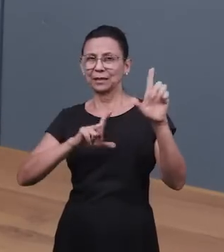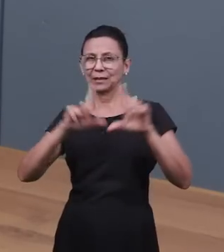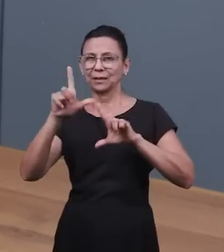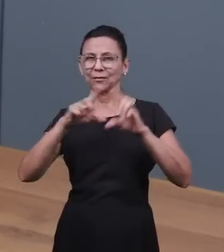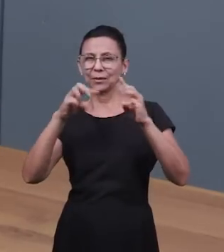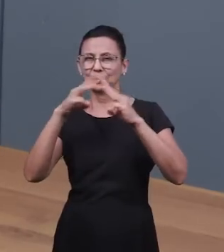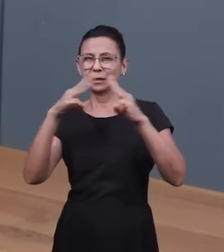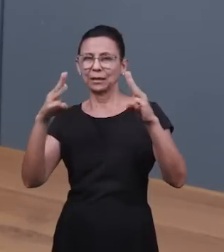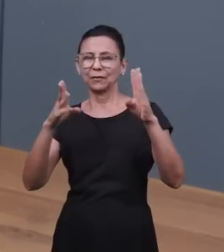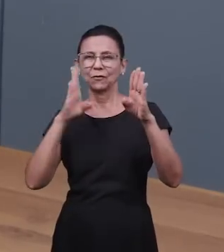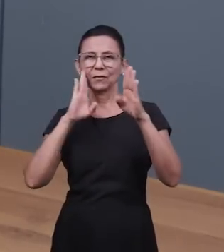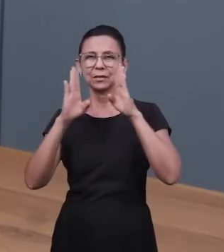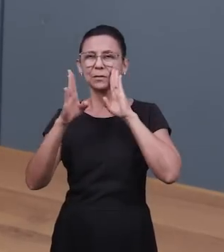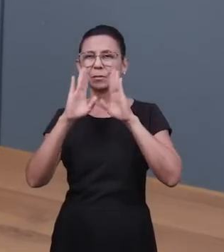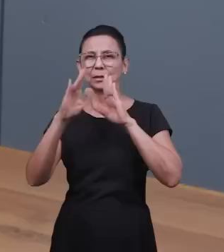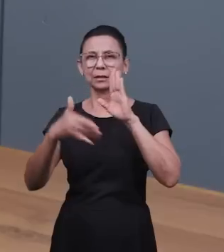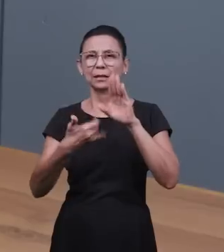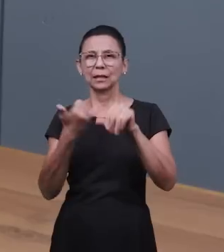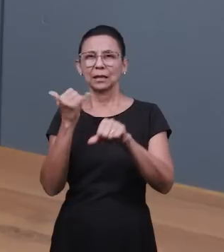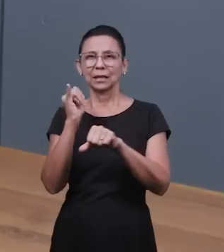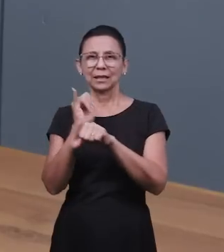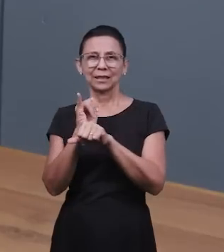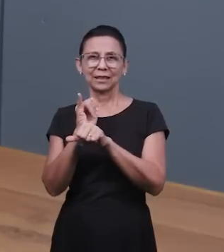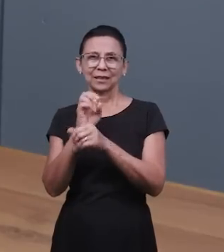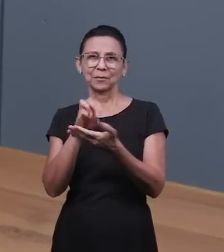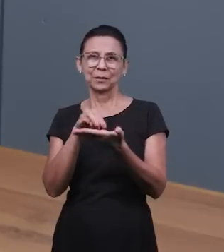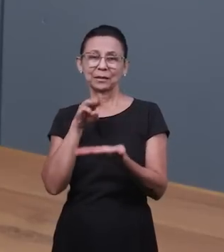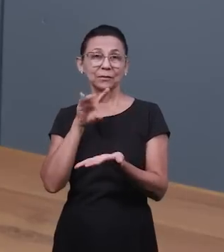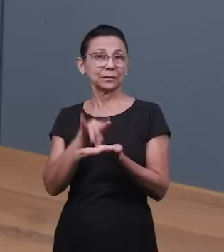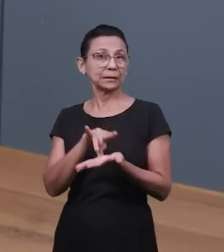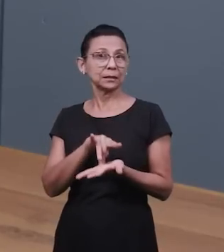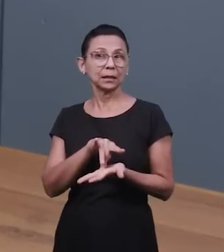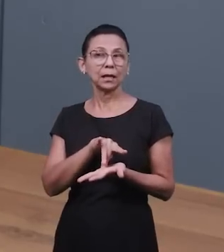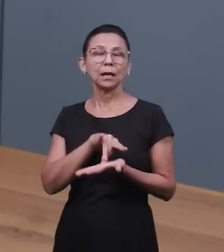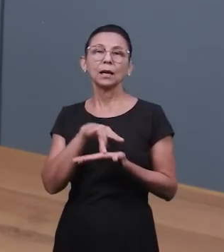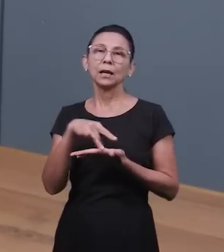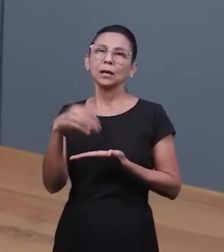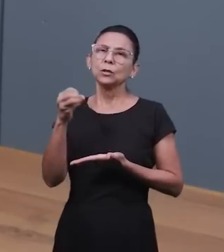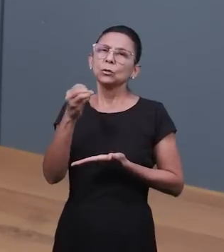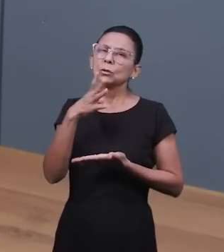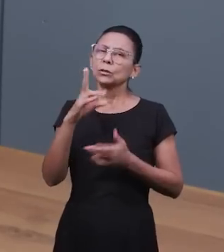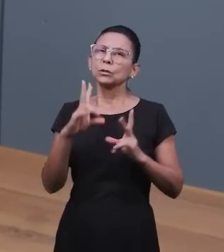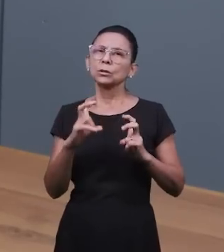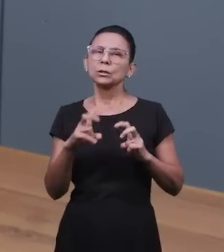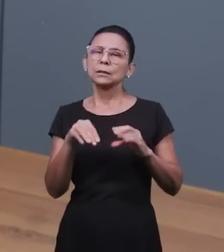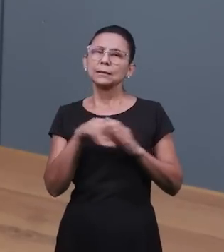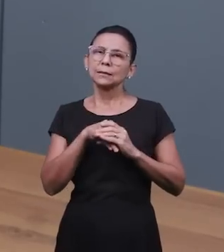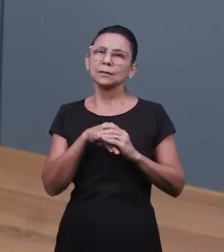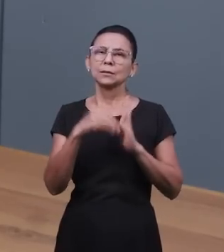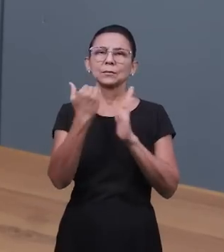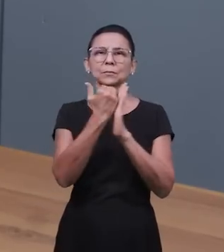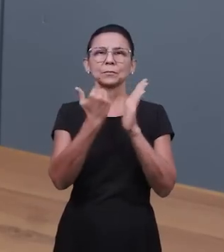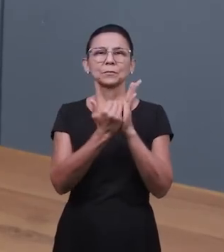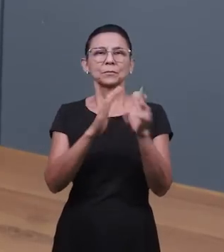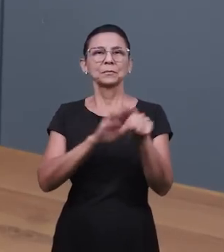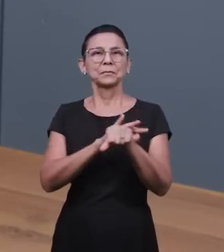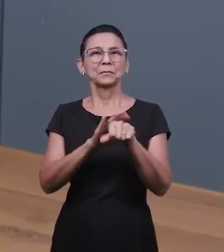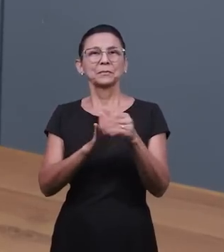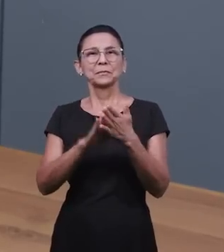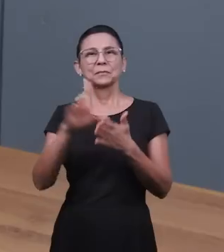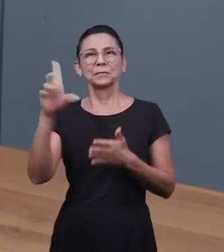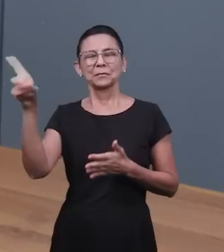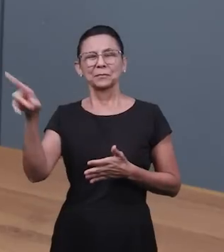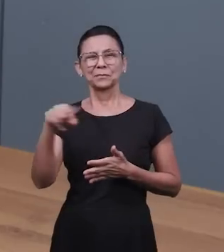TV Manaim, no Facebook da Rádio Manaim, no canal da Igreja Cristã Maranata no YouTube, com um novo tema dentro do programa